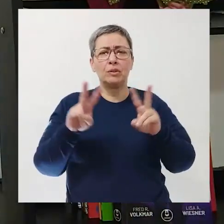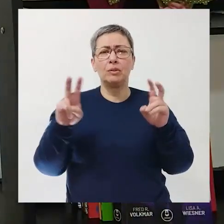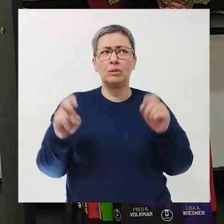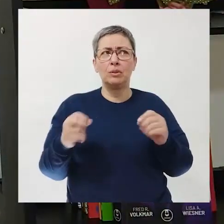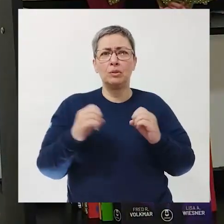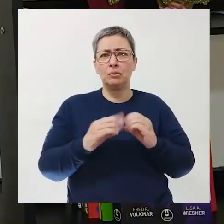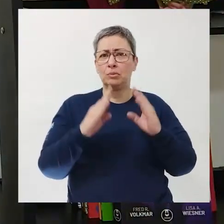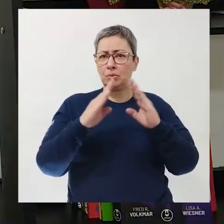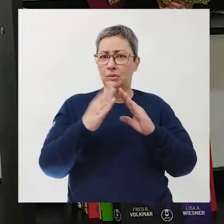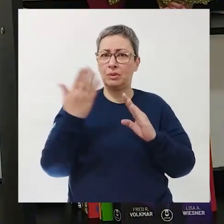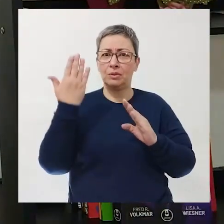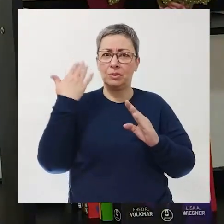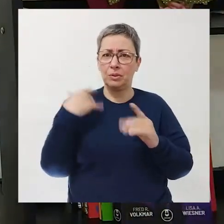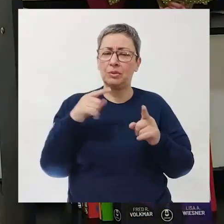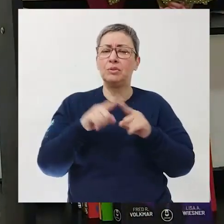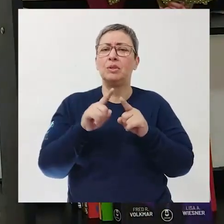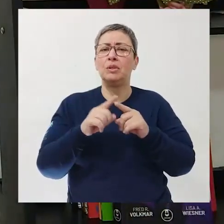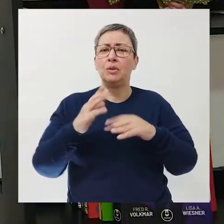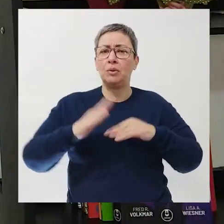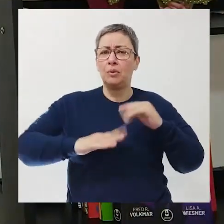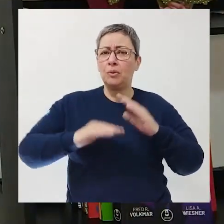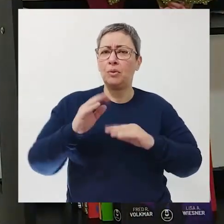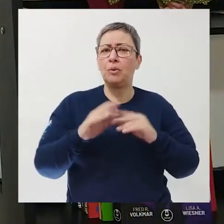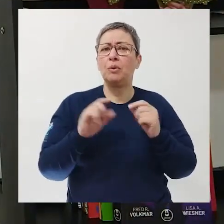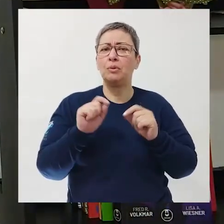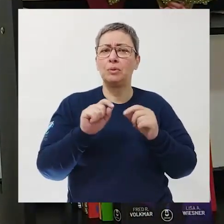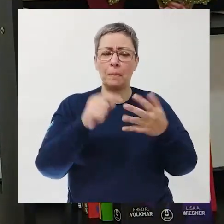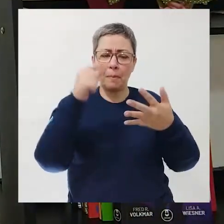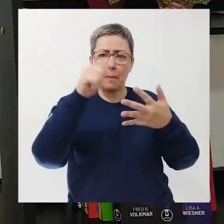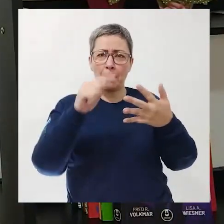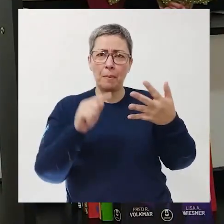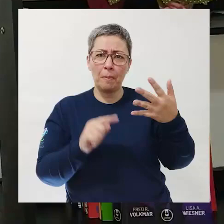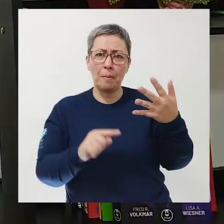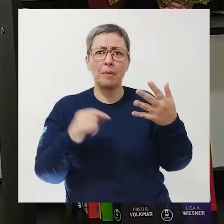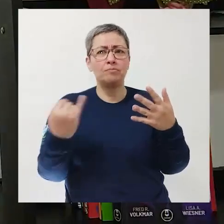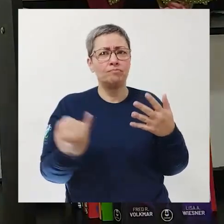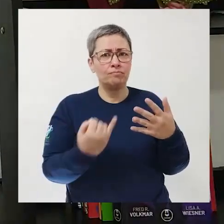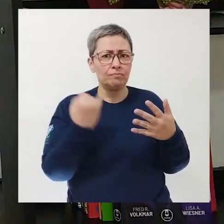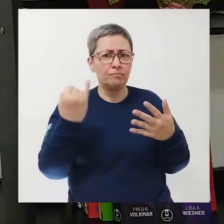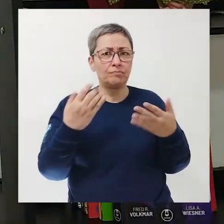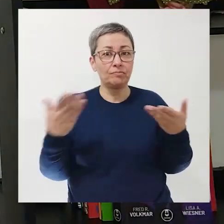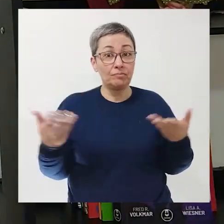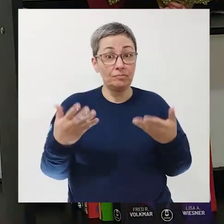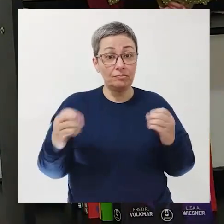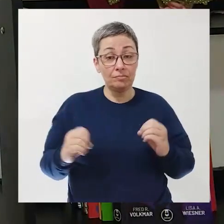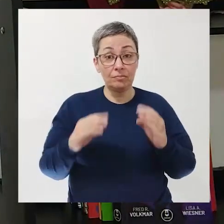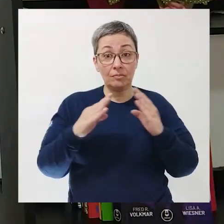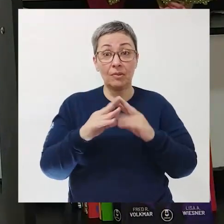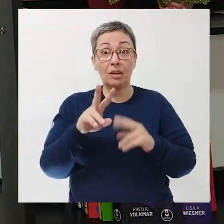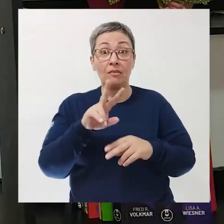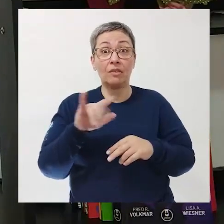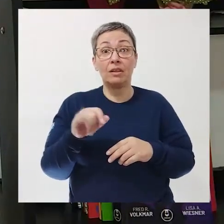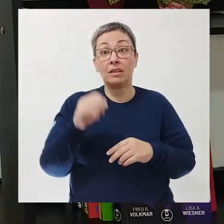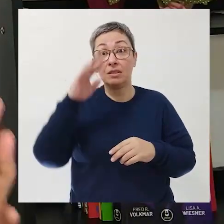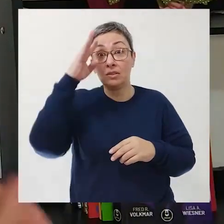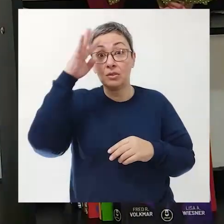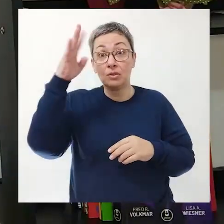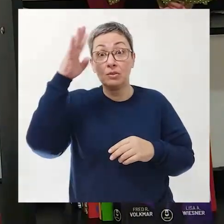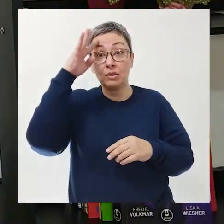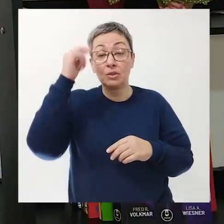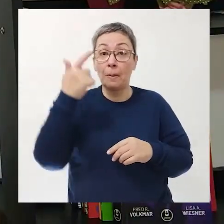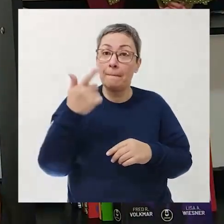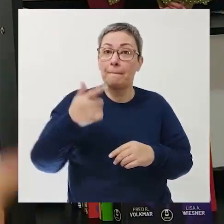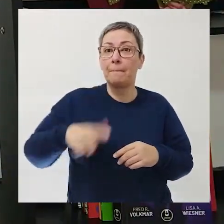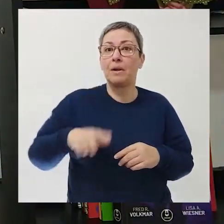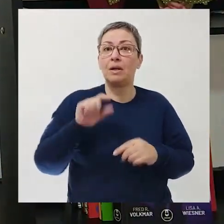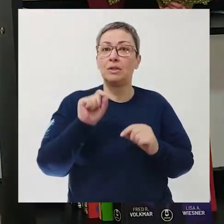sobre esse assunto, acho que no programa anterior, né? Trabalhamos bastante questões e pontos importantes. E no programa de hoje a gente vai refletir